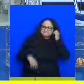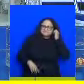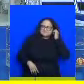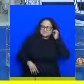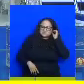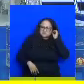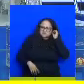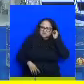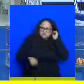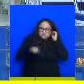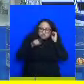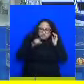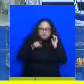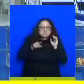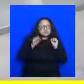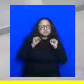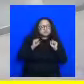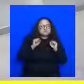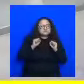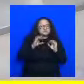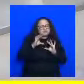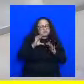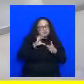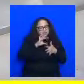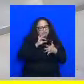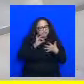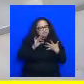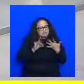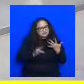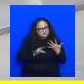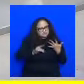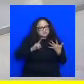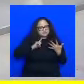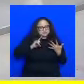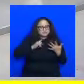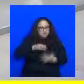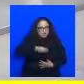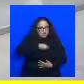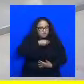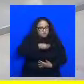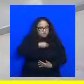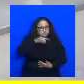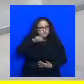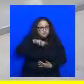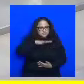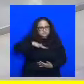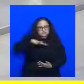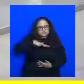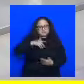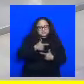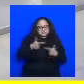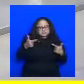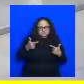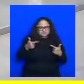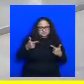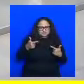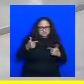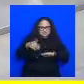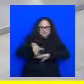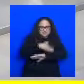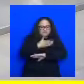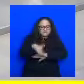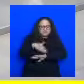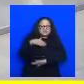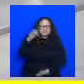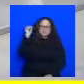Você conferindo cada detalhe por meio da nossa transmissão ao vivo, direto aqui do Espaço da Sorte, na